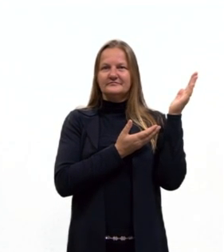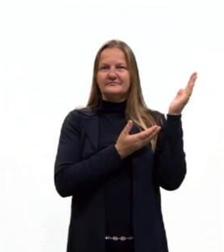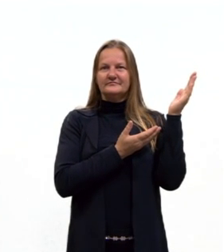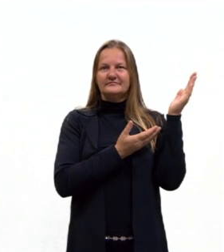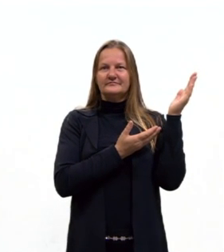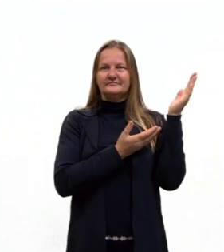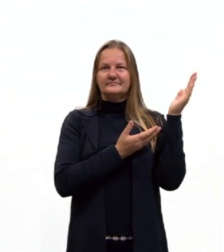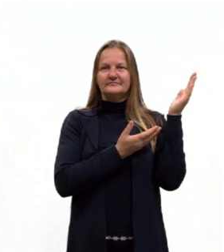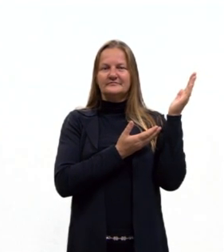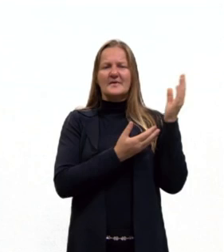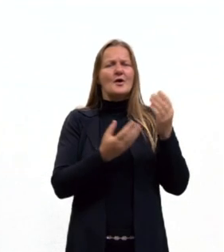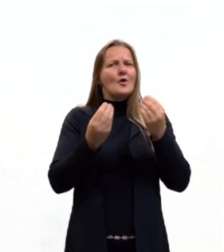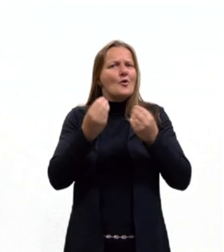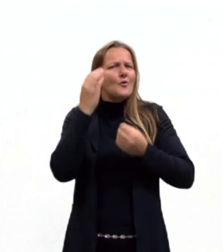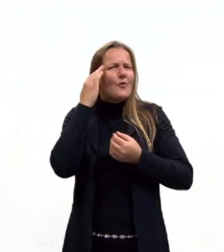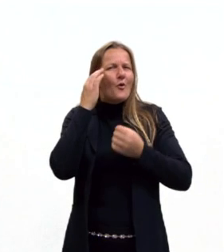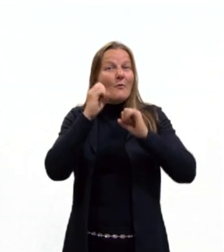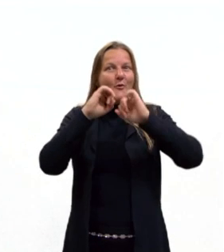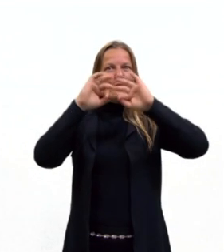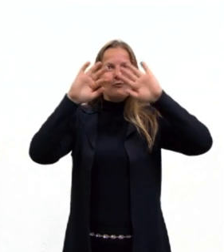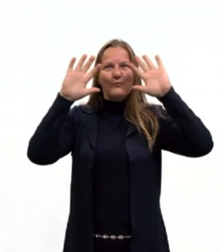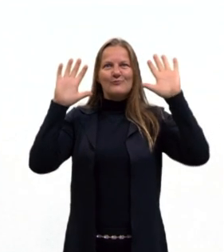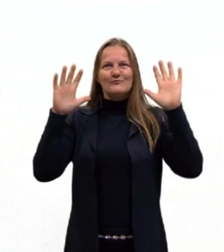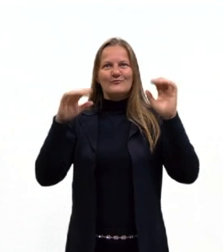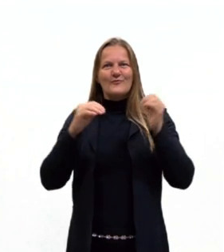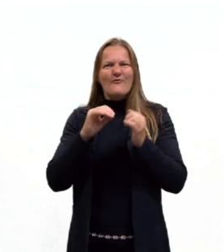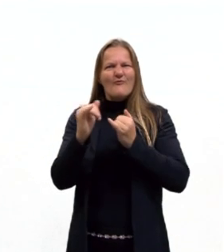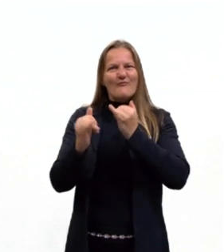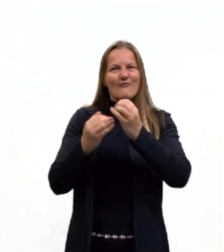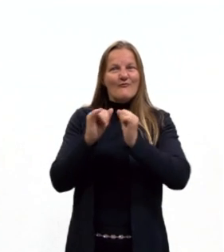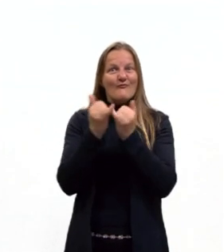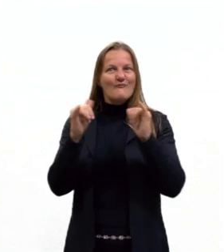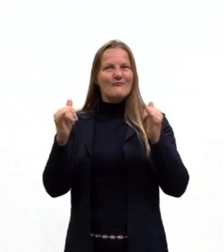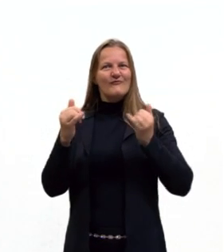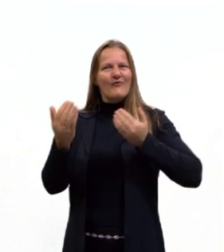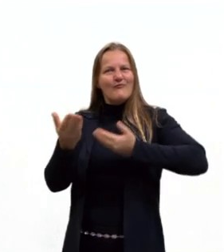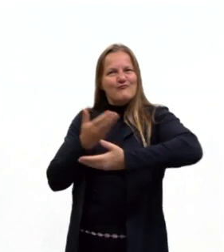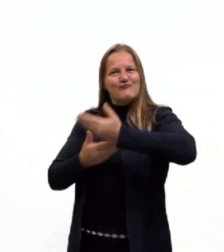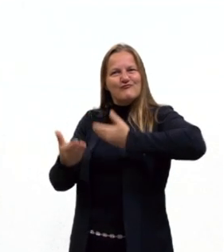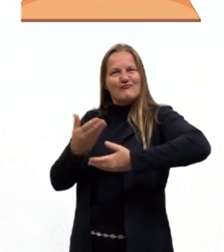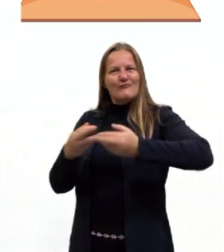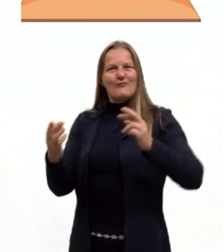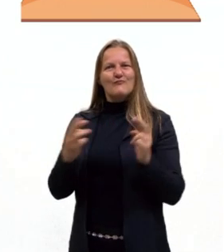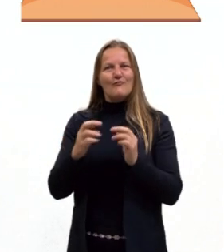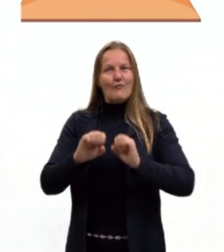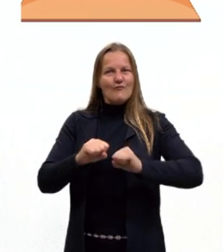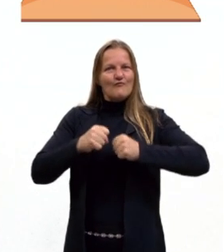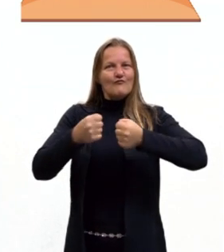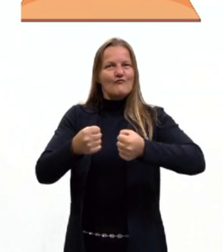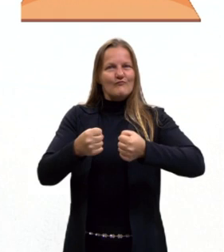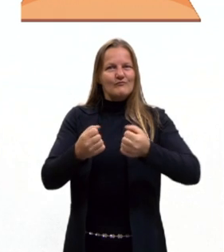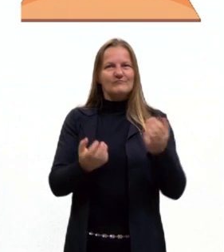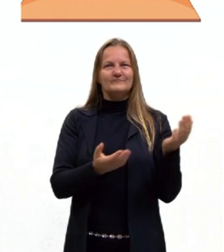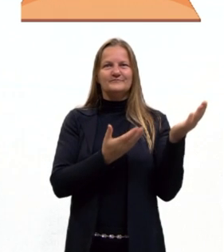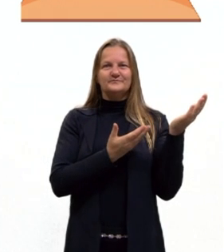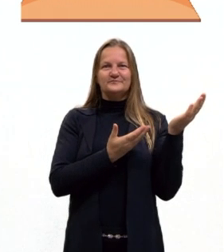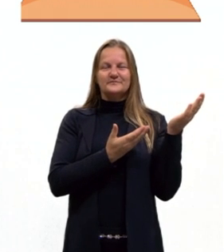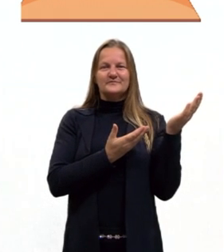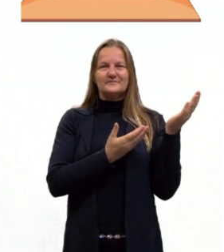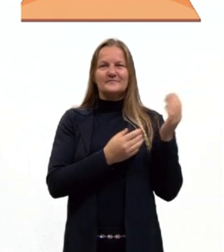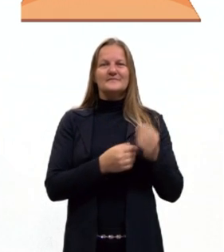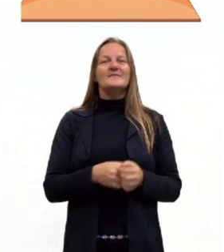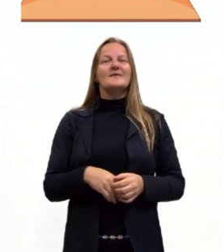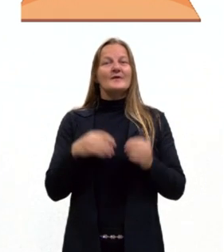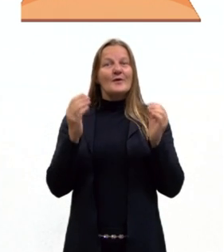é entender como que funciona as interações elétricas então né Essas forças tá então a gente